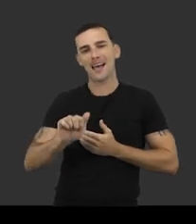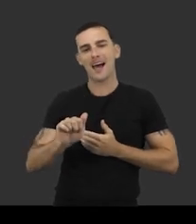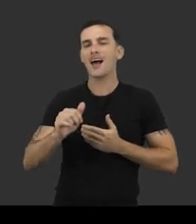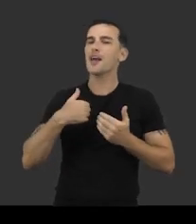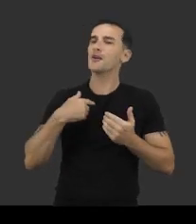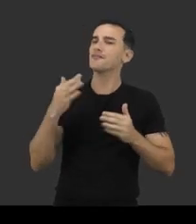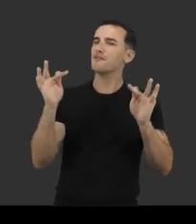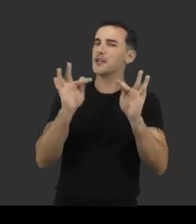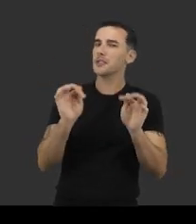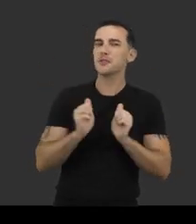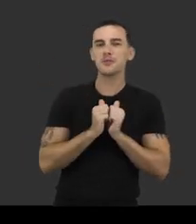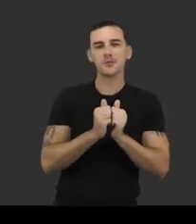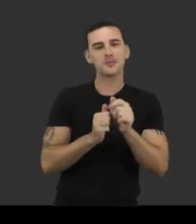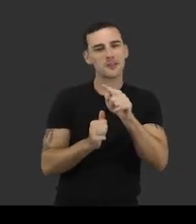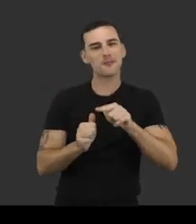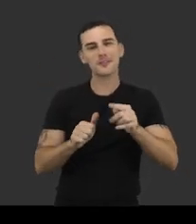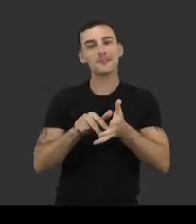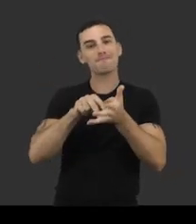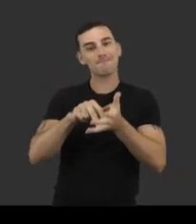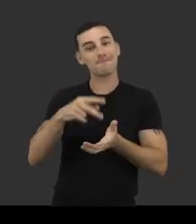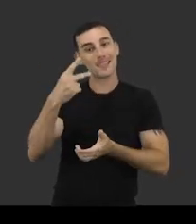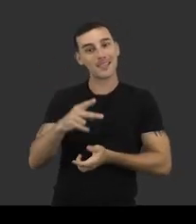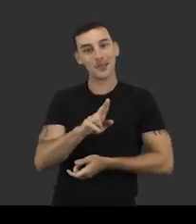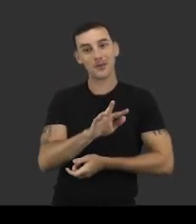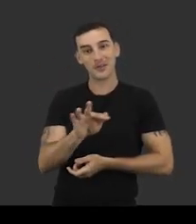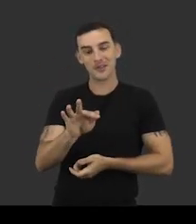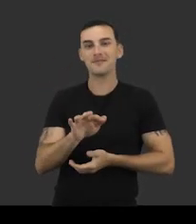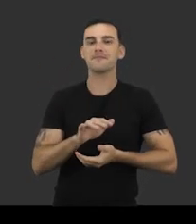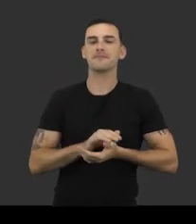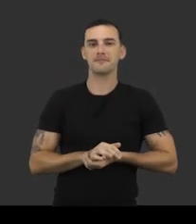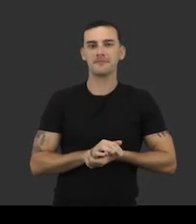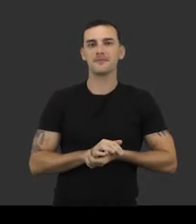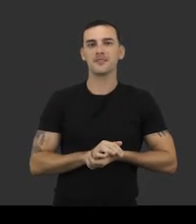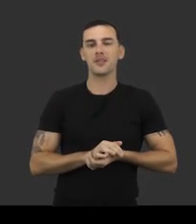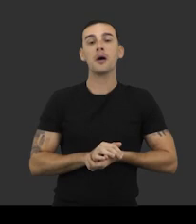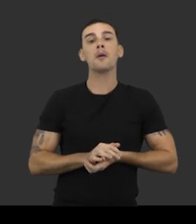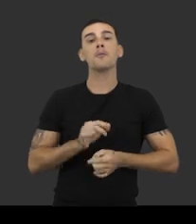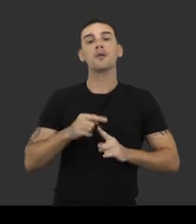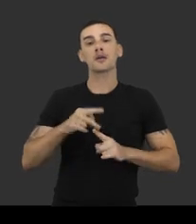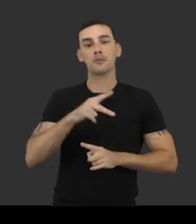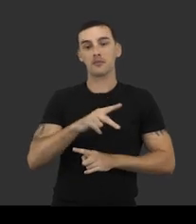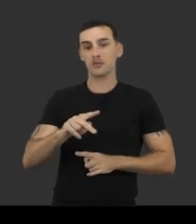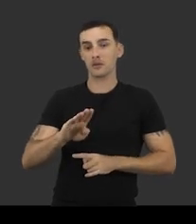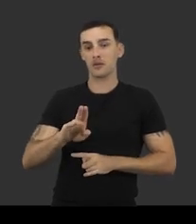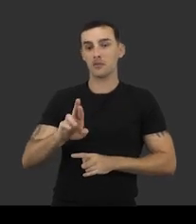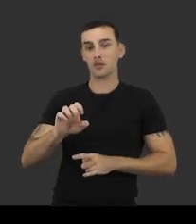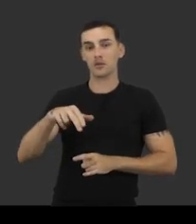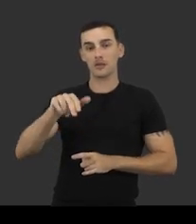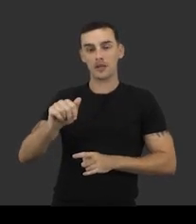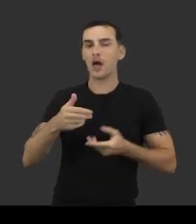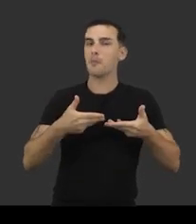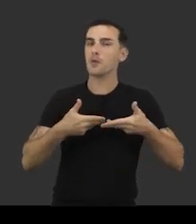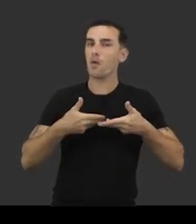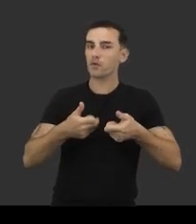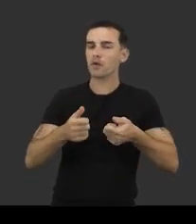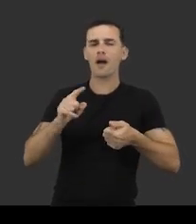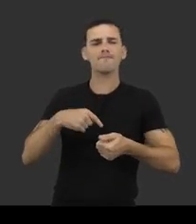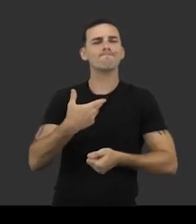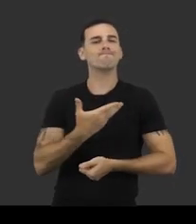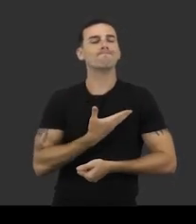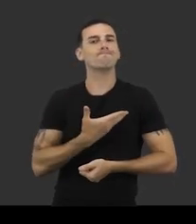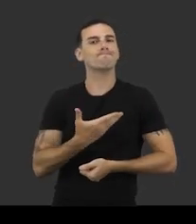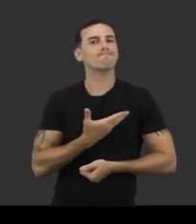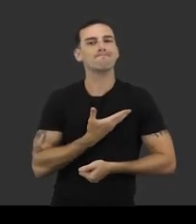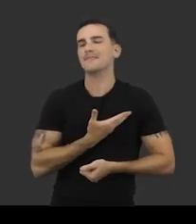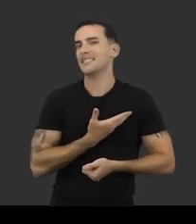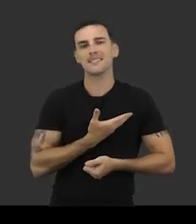muito feliz em estar aqui nessa universidade, a convite da professora Bruna Lavinas, que é uma amiga muito querida,